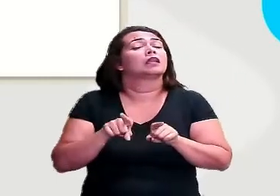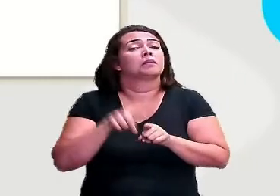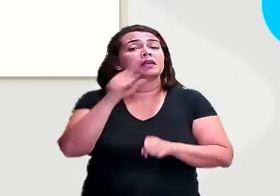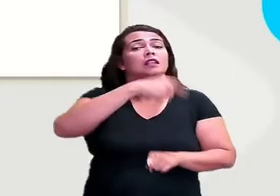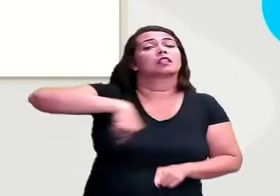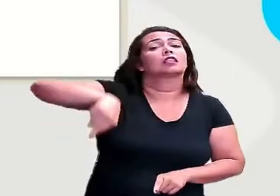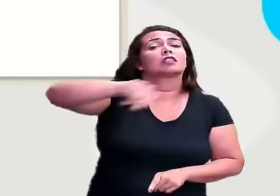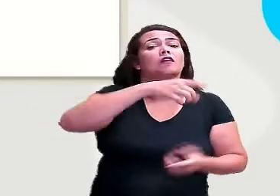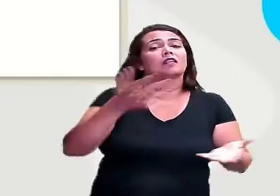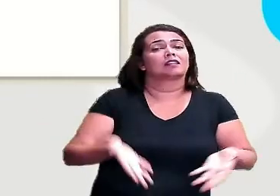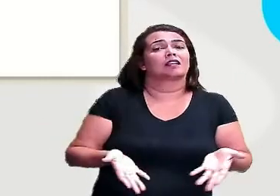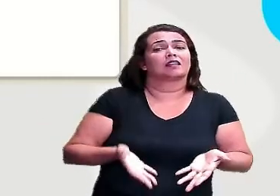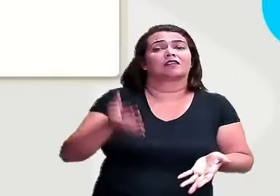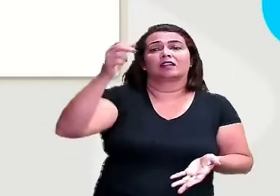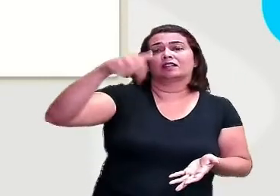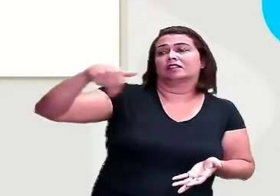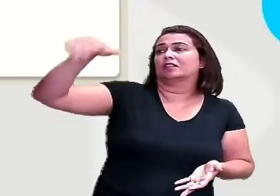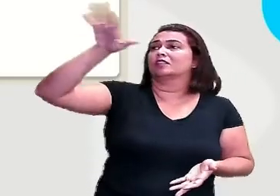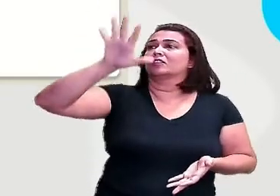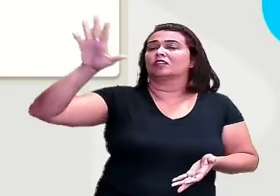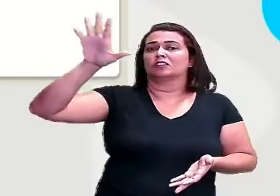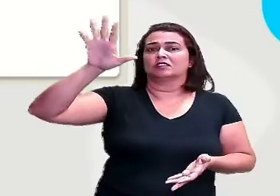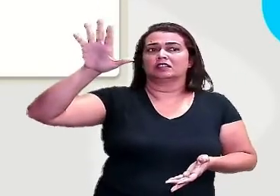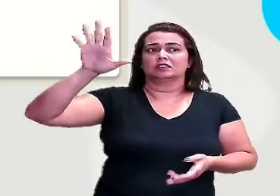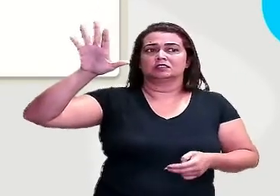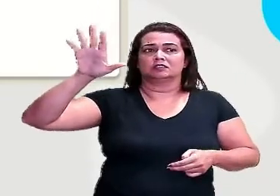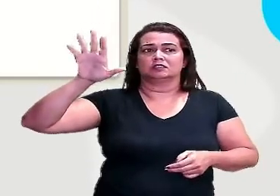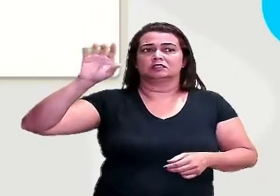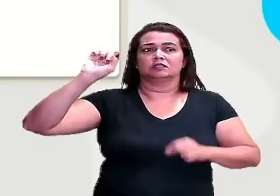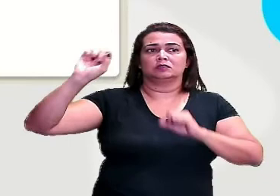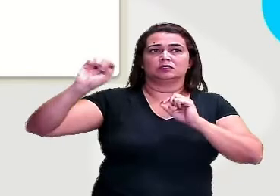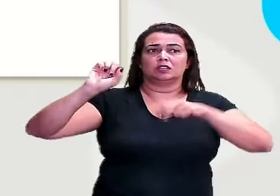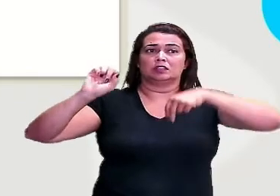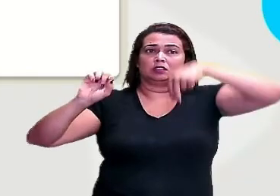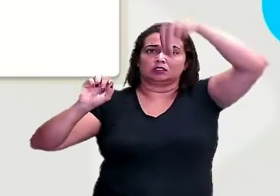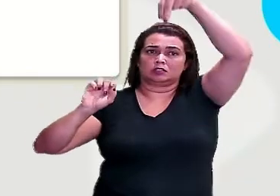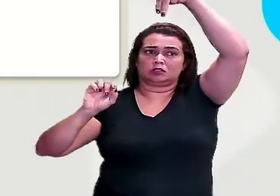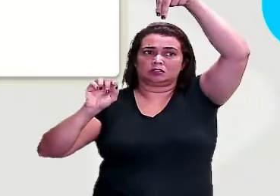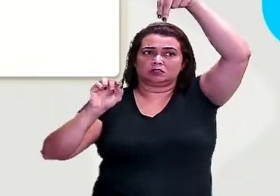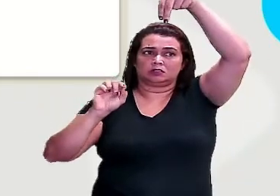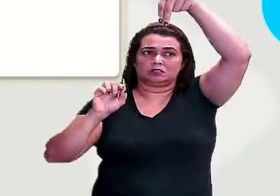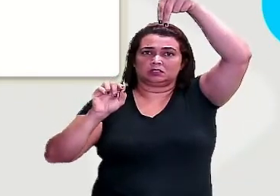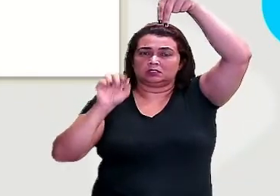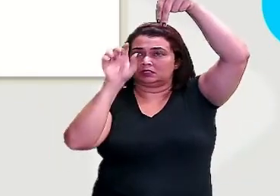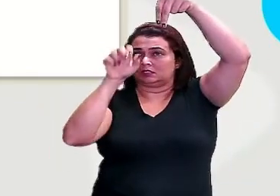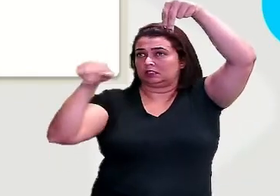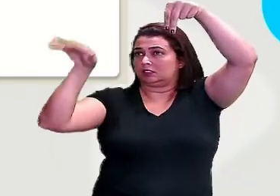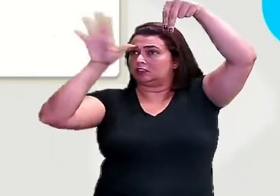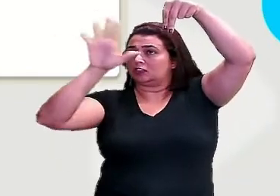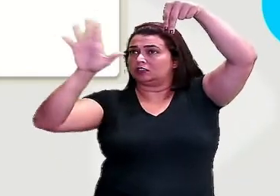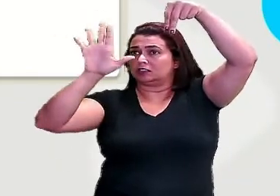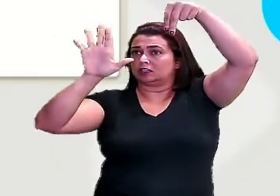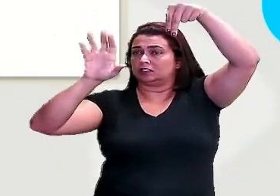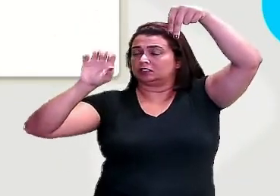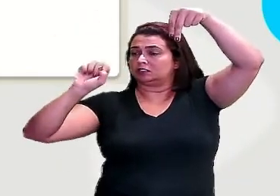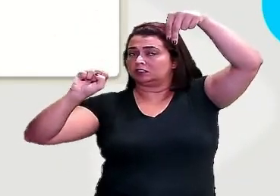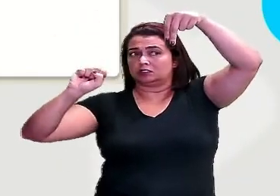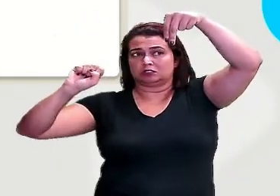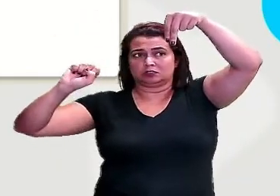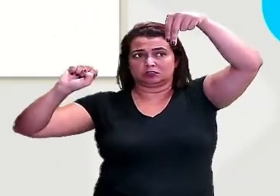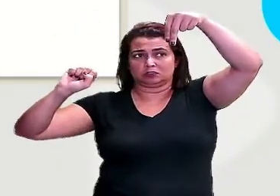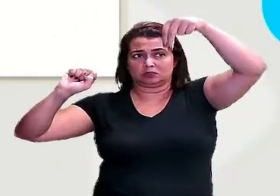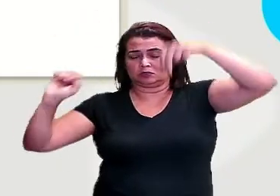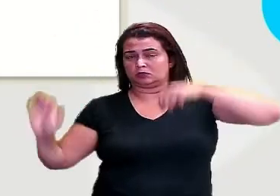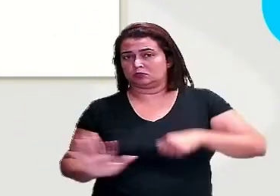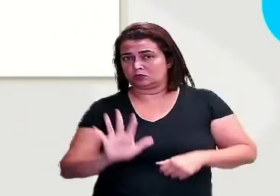ver, a região Norte vai ficar na região Norte, apontada para o Norte, na direção Nordeste o Nordeste, o Sudeste, né, onde estão